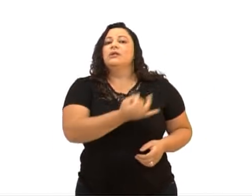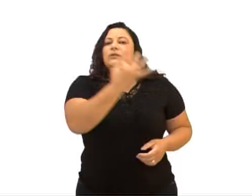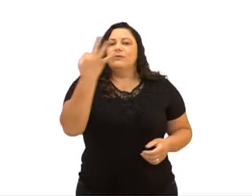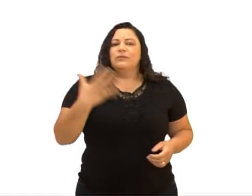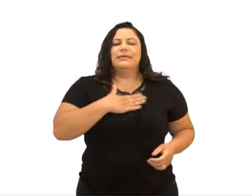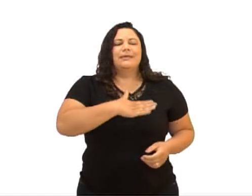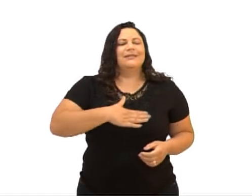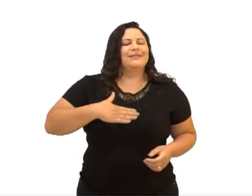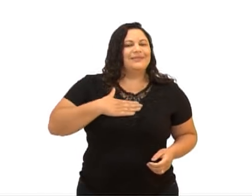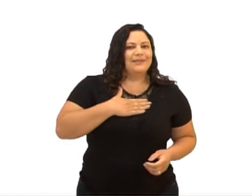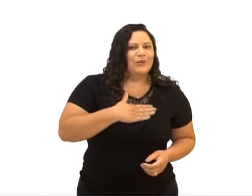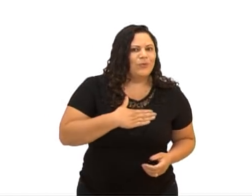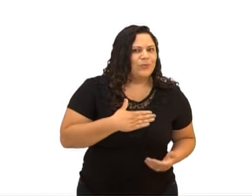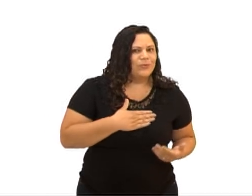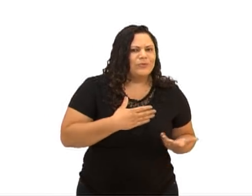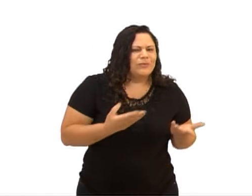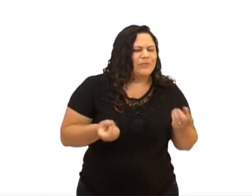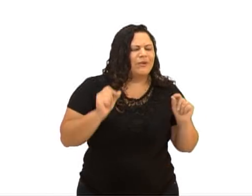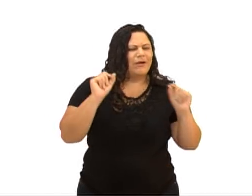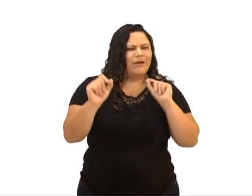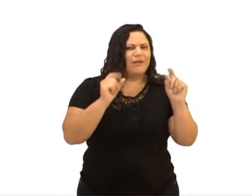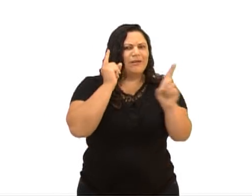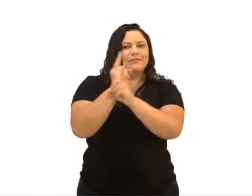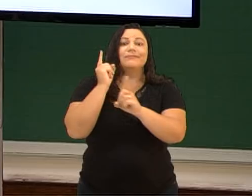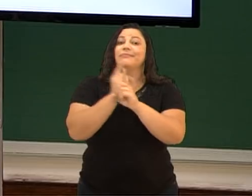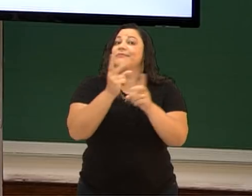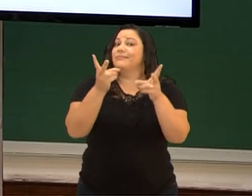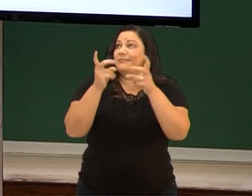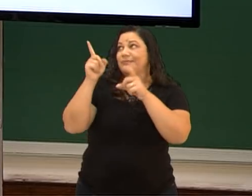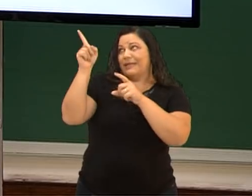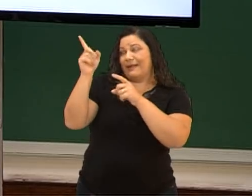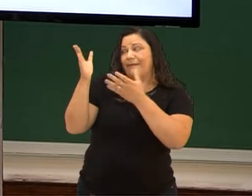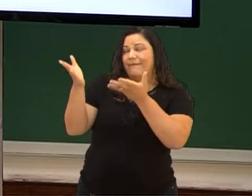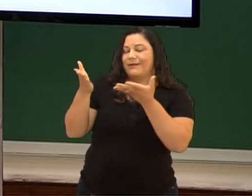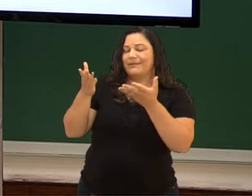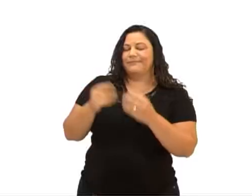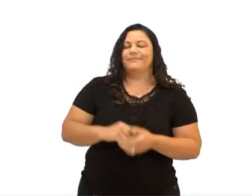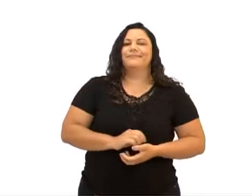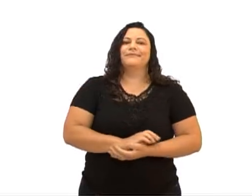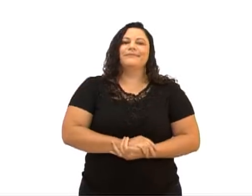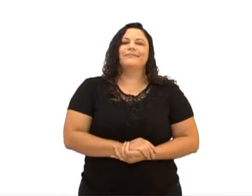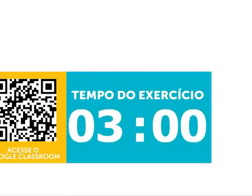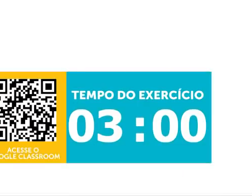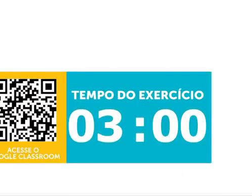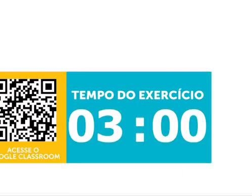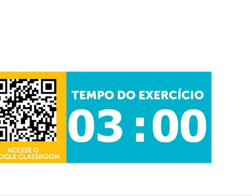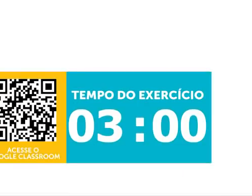que são os 3 e encontrem essa porcentagem, que a professora já volta.